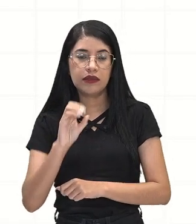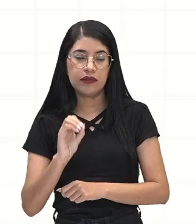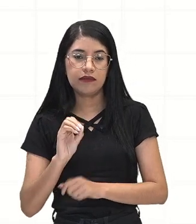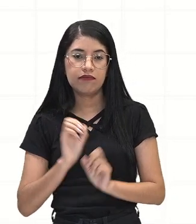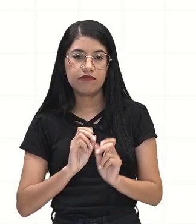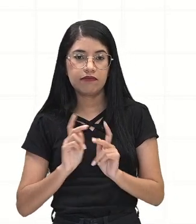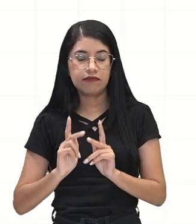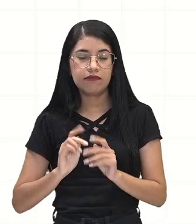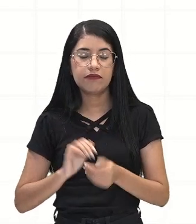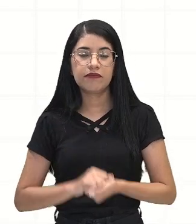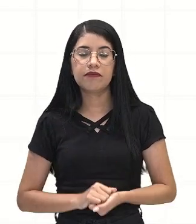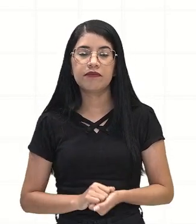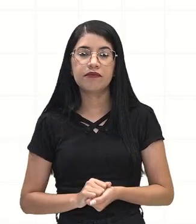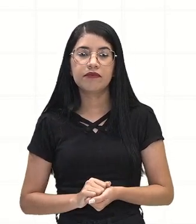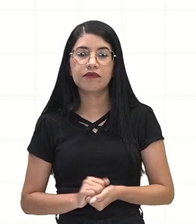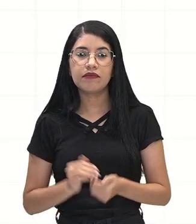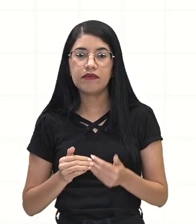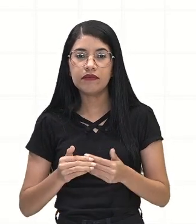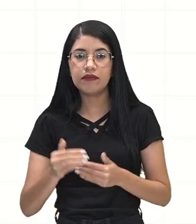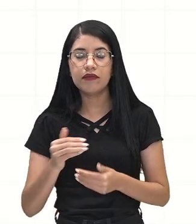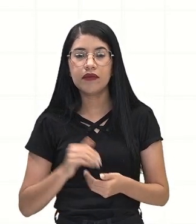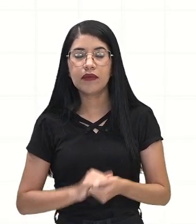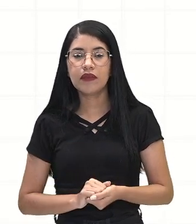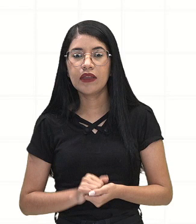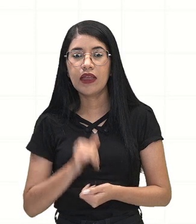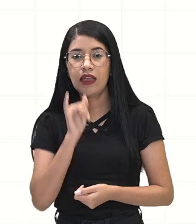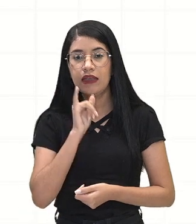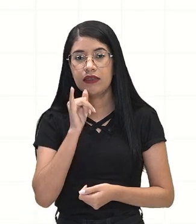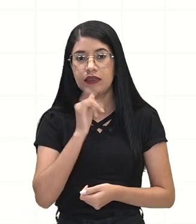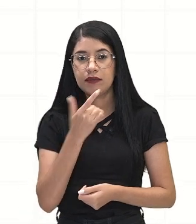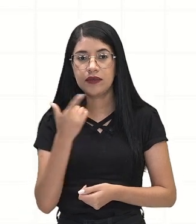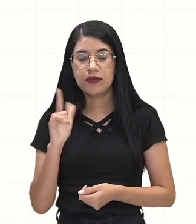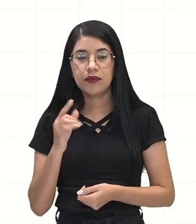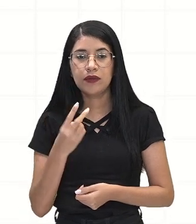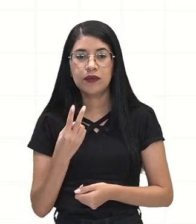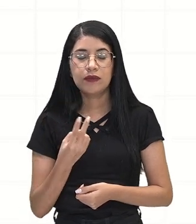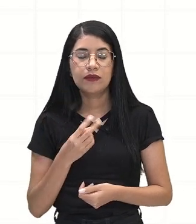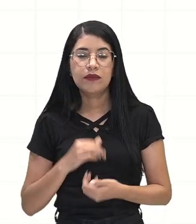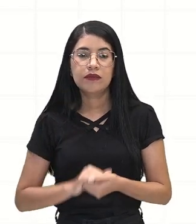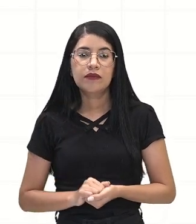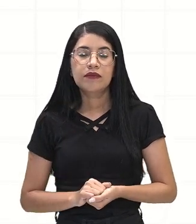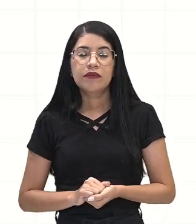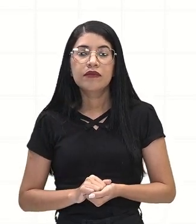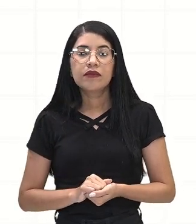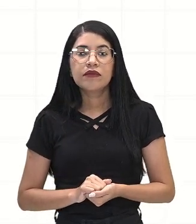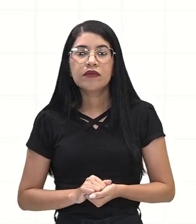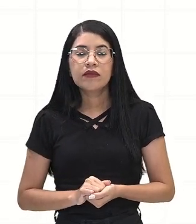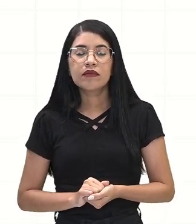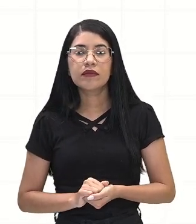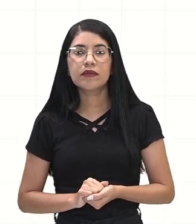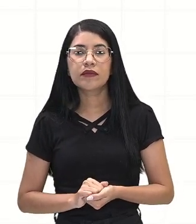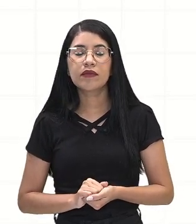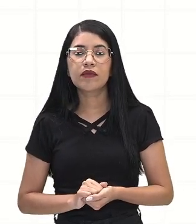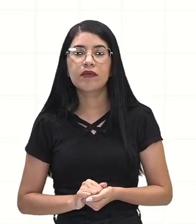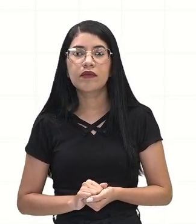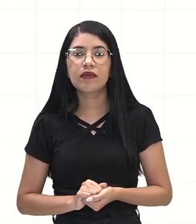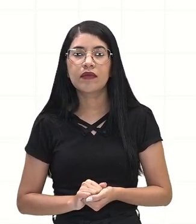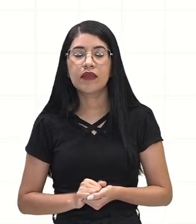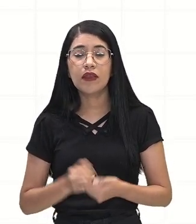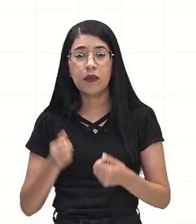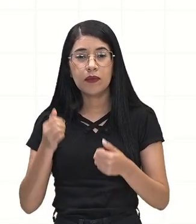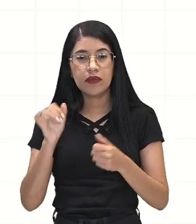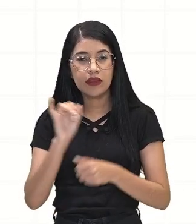Tranquilo? Então, vamos para o nosso próximo exemplo, nosso exemplo 2, que diz o seguinte: na